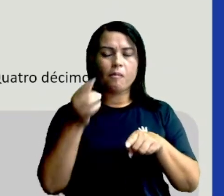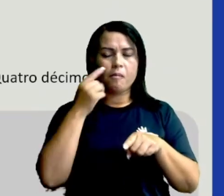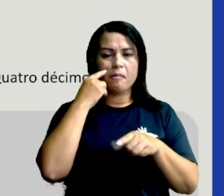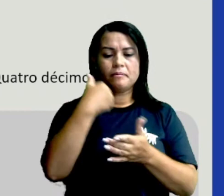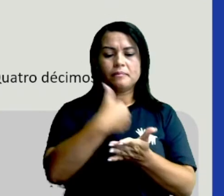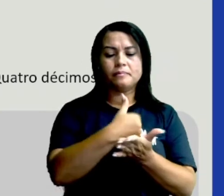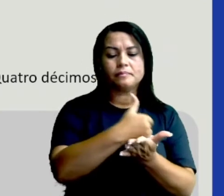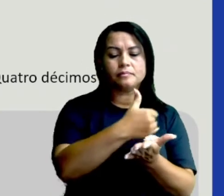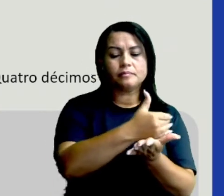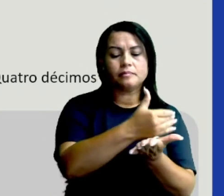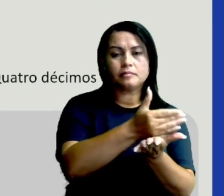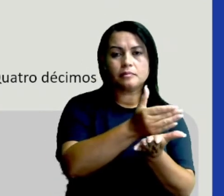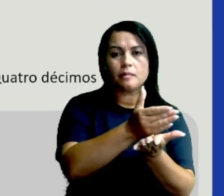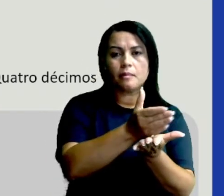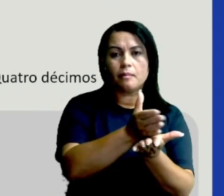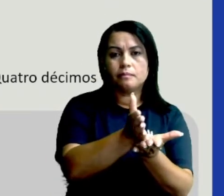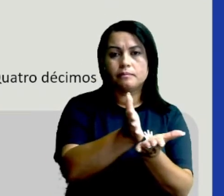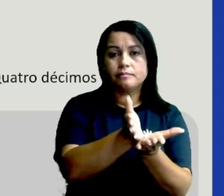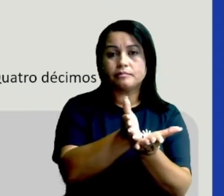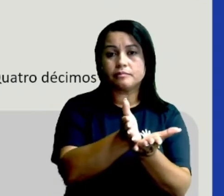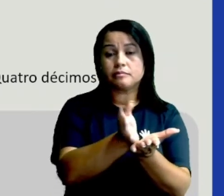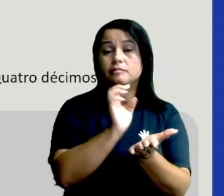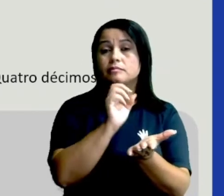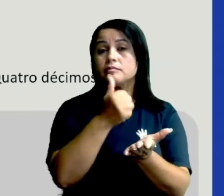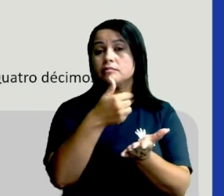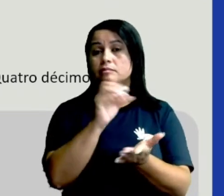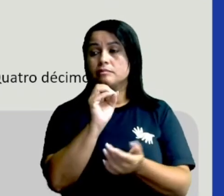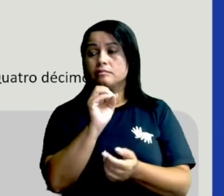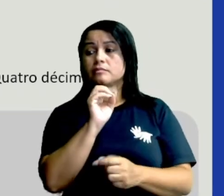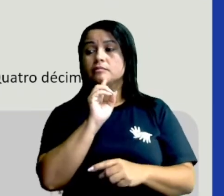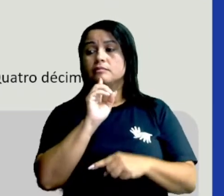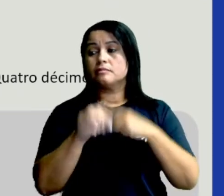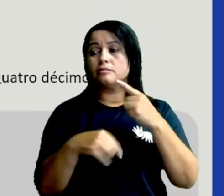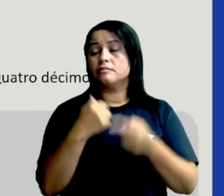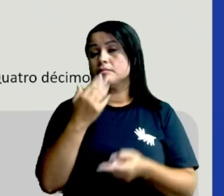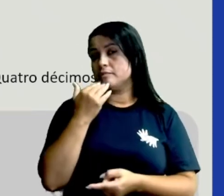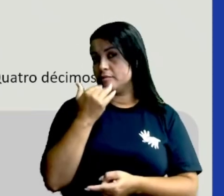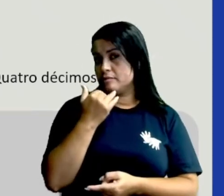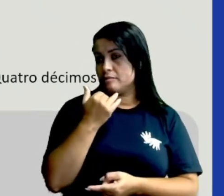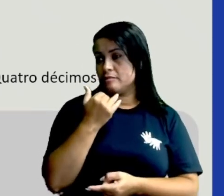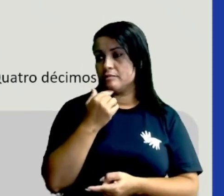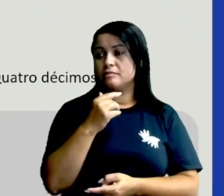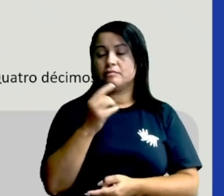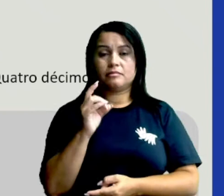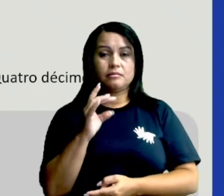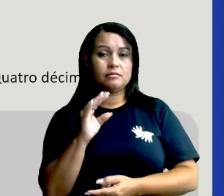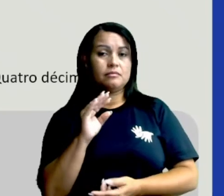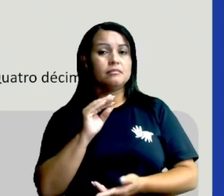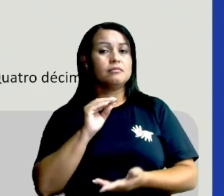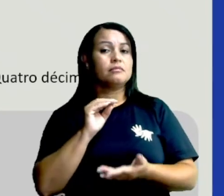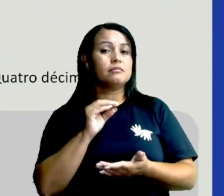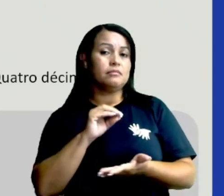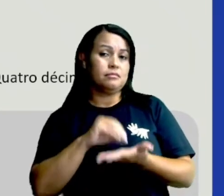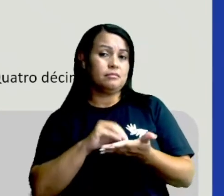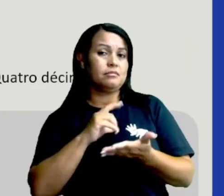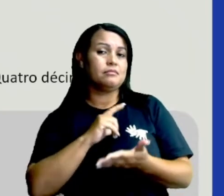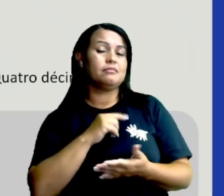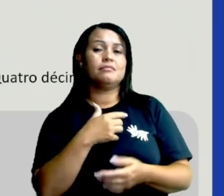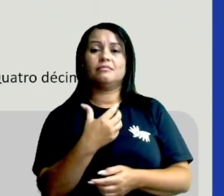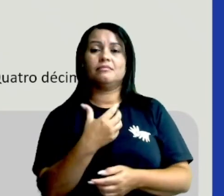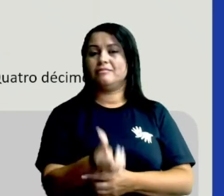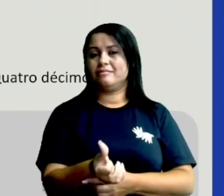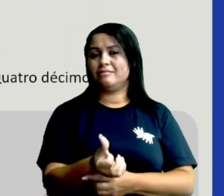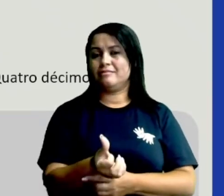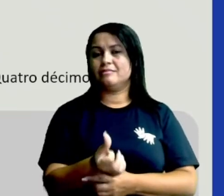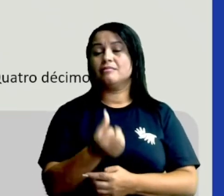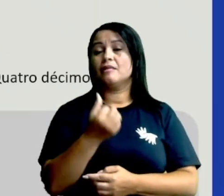10 fatias. Após o seu consumo, ficaram quantas? 6 fatias, né? 4 é o nosso numerador,